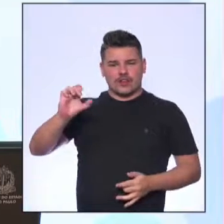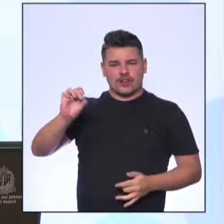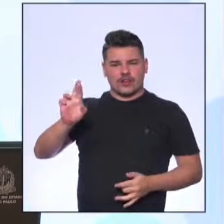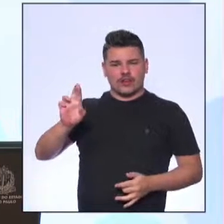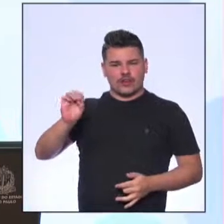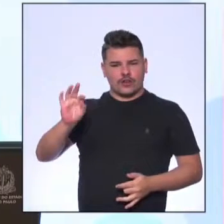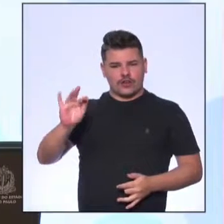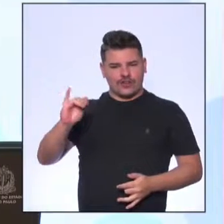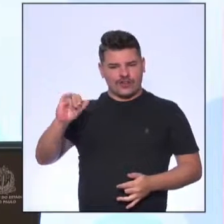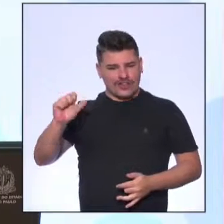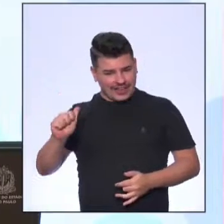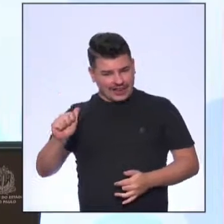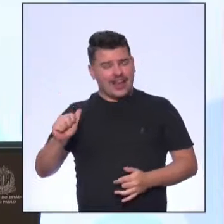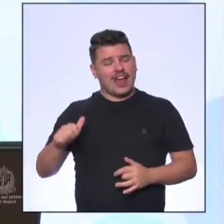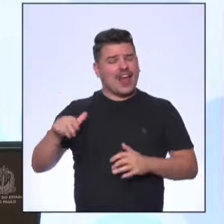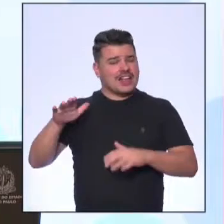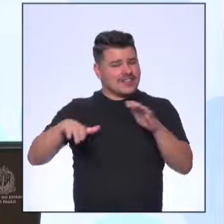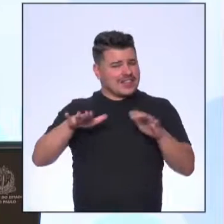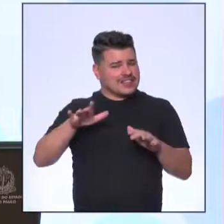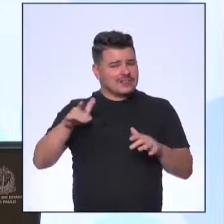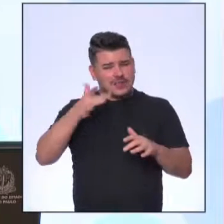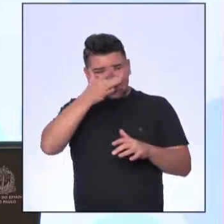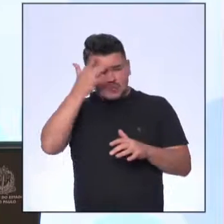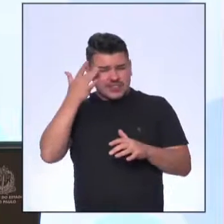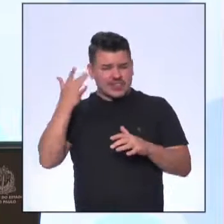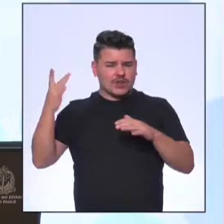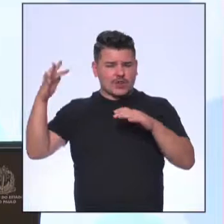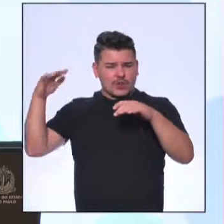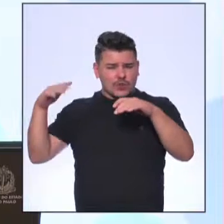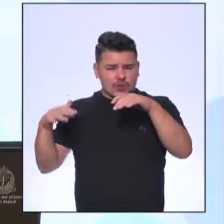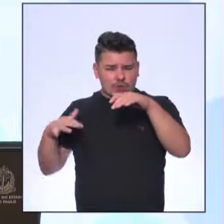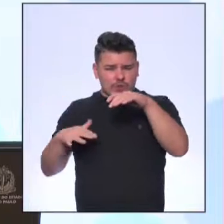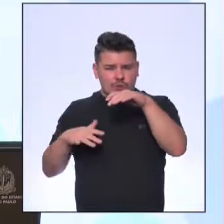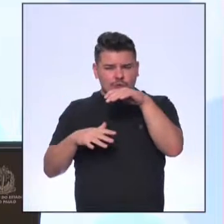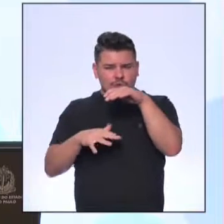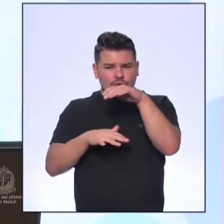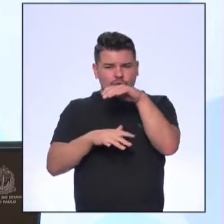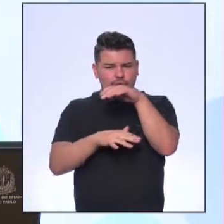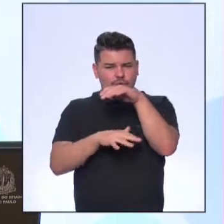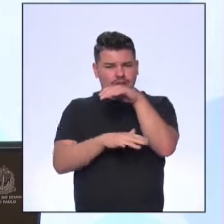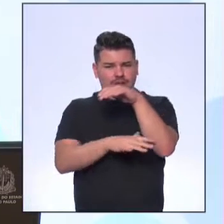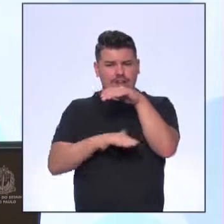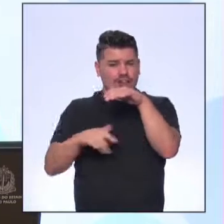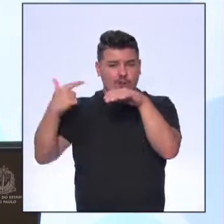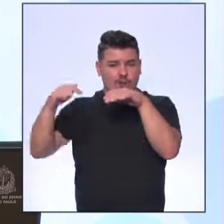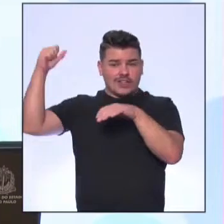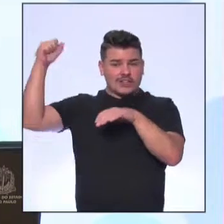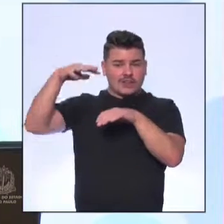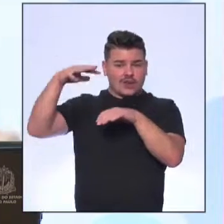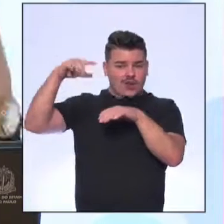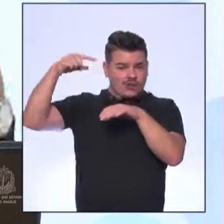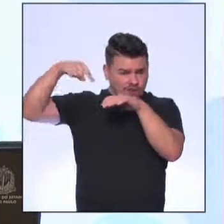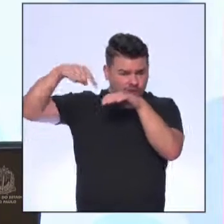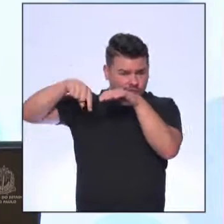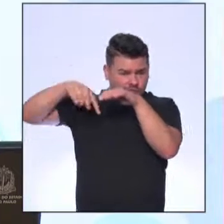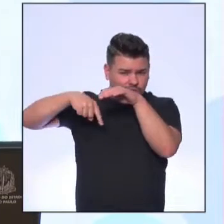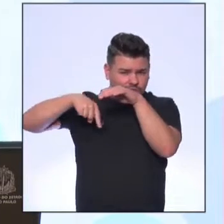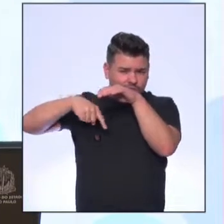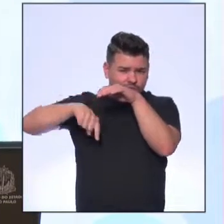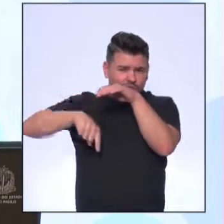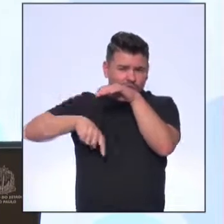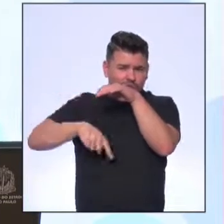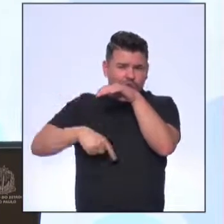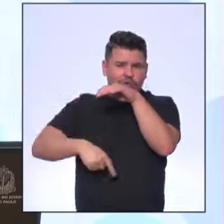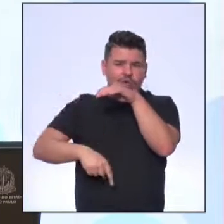vivos que vivem em regiões, né, alguém poderia dizer assim, seres vivos que vivem em regiões abissais, né, lá no fundo